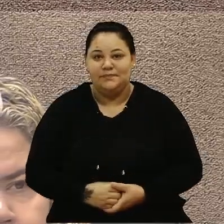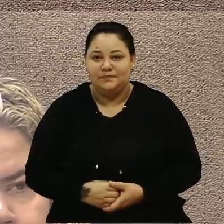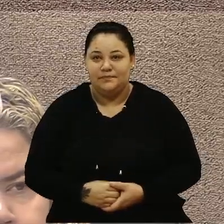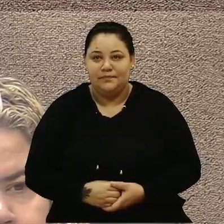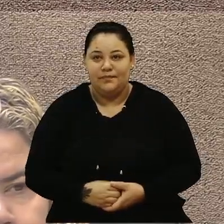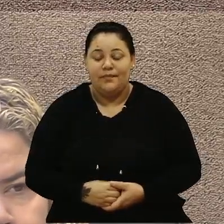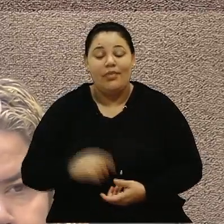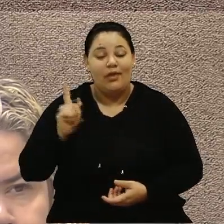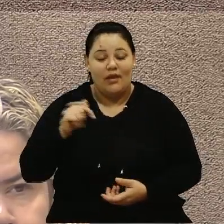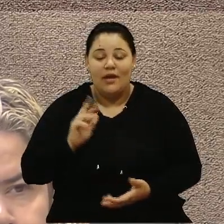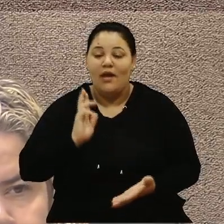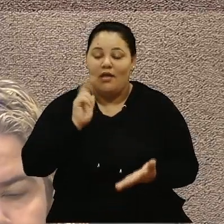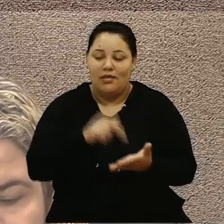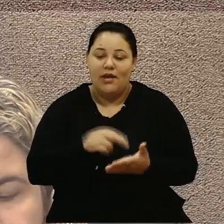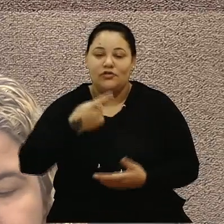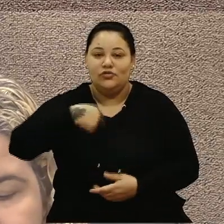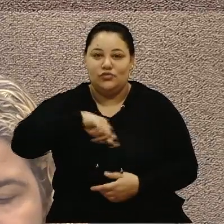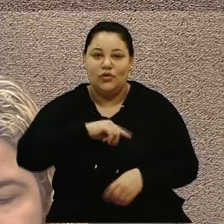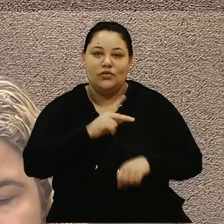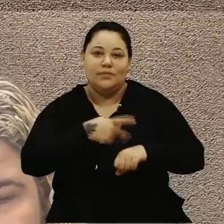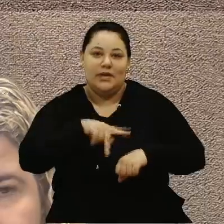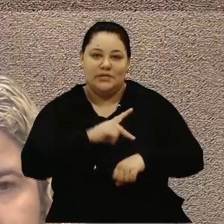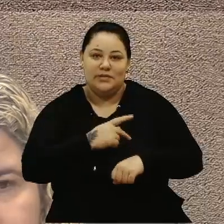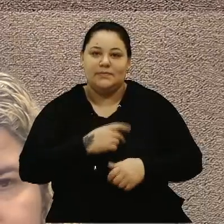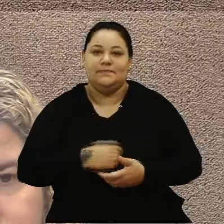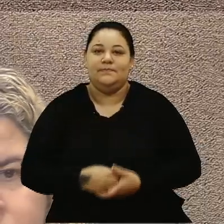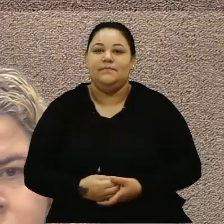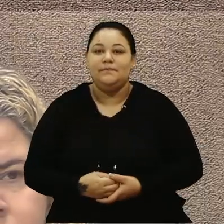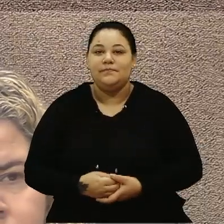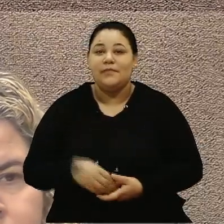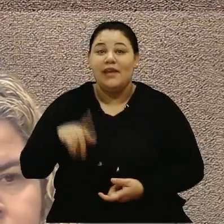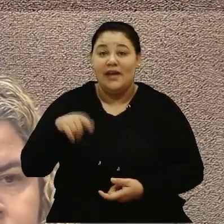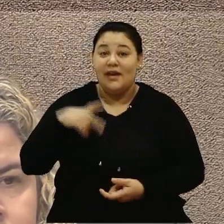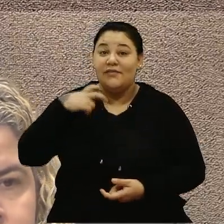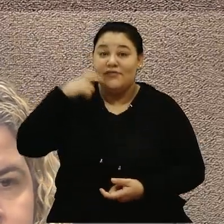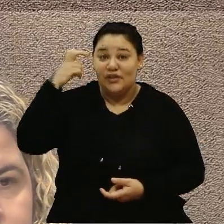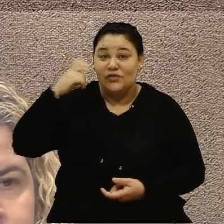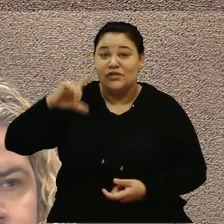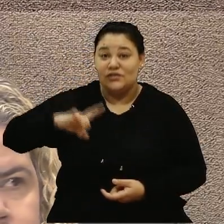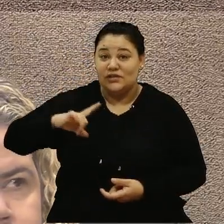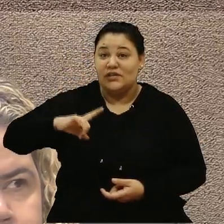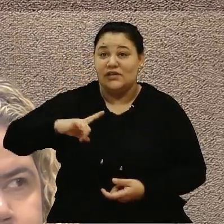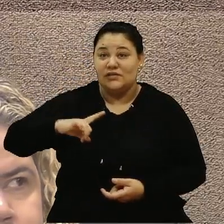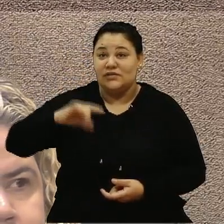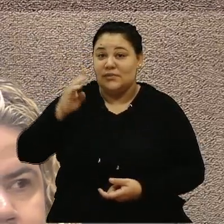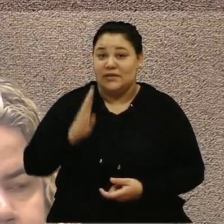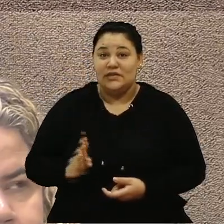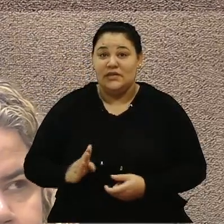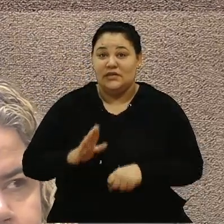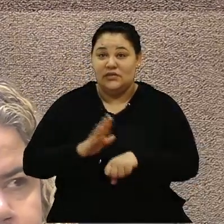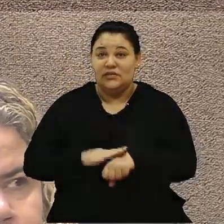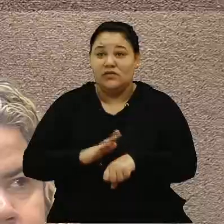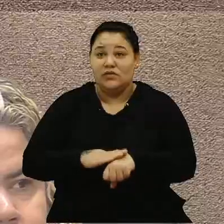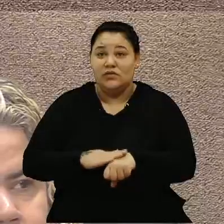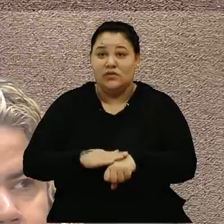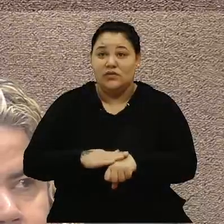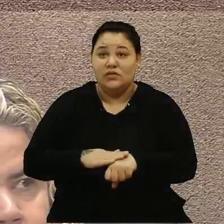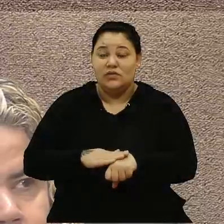Essa é a realidade do nosso país. Essa é a vergonha que eu tenho de ser brasileiro nesse momento aqui, não que eu tenha